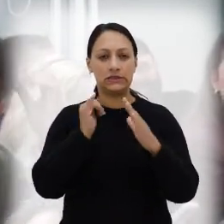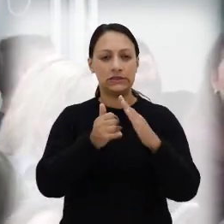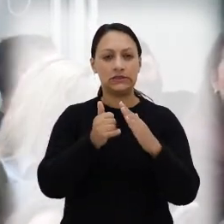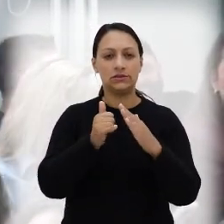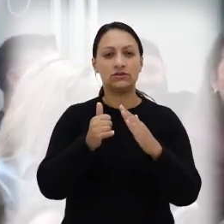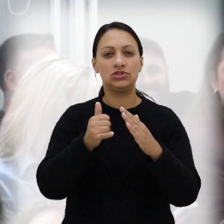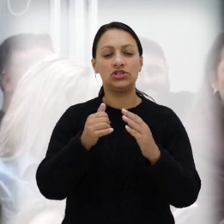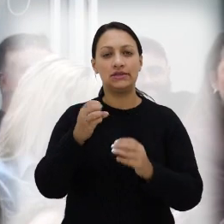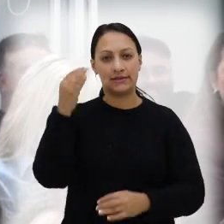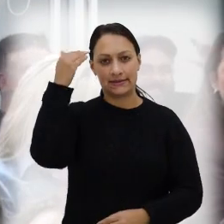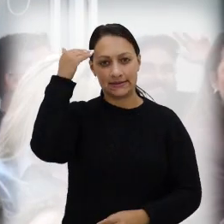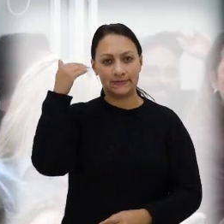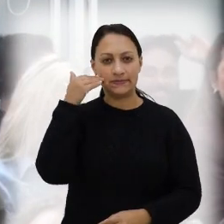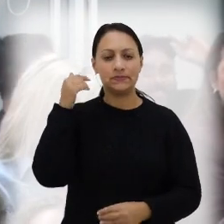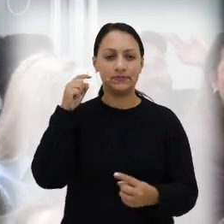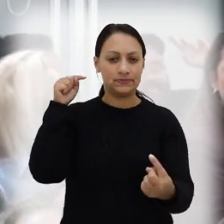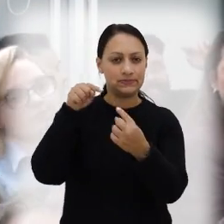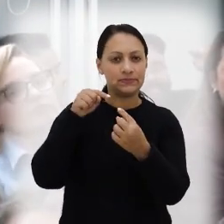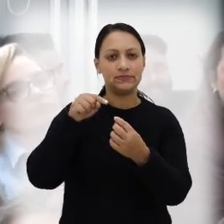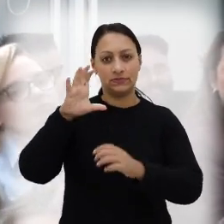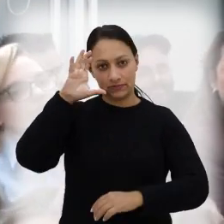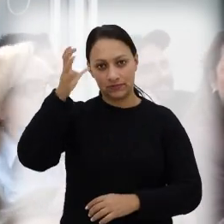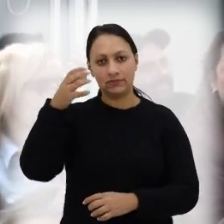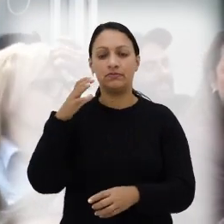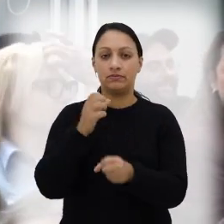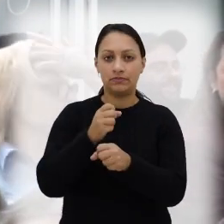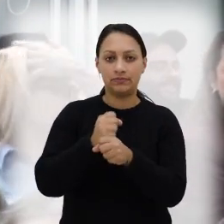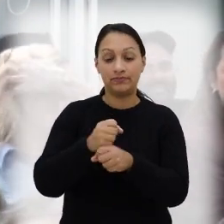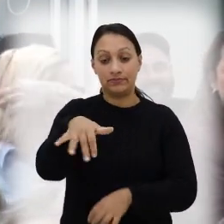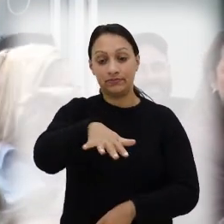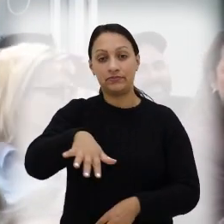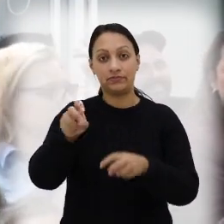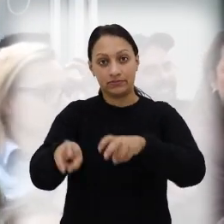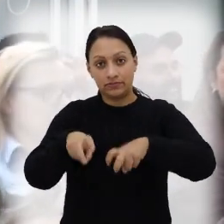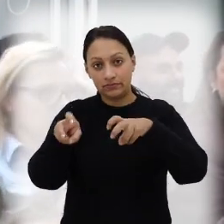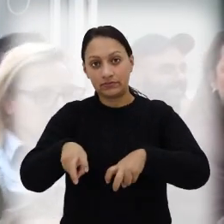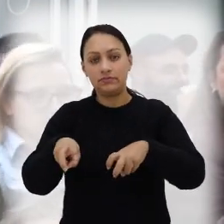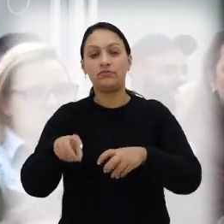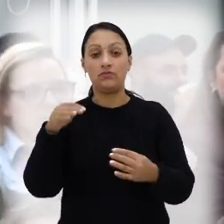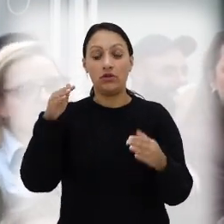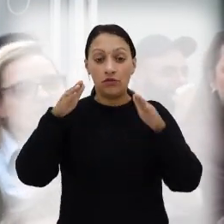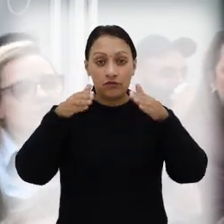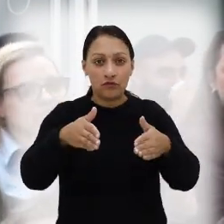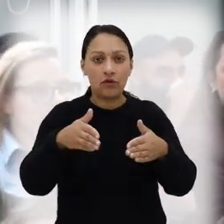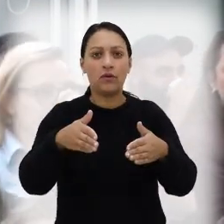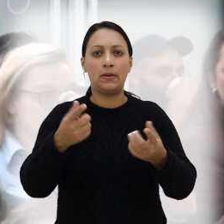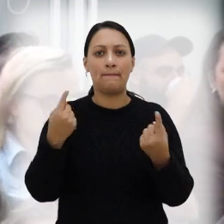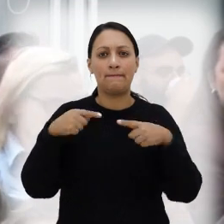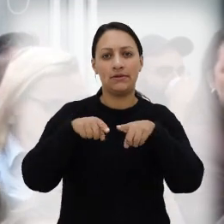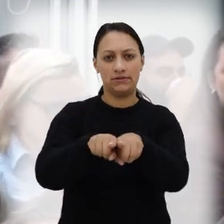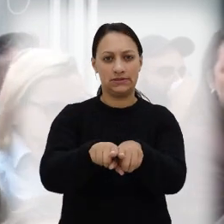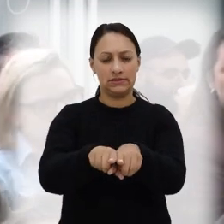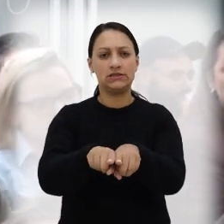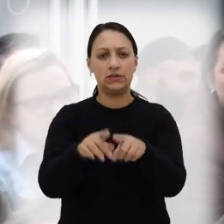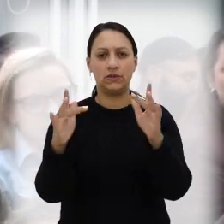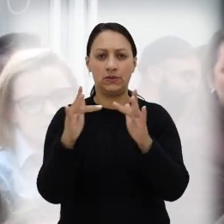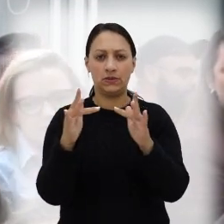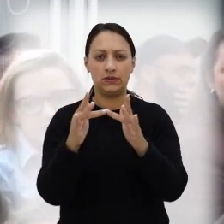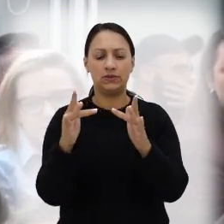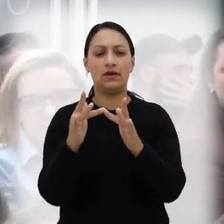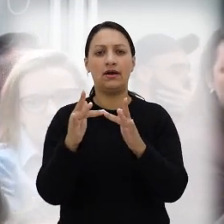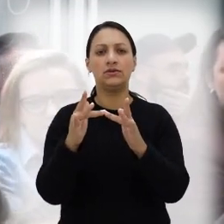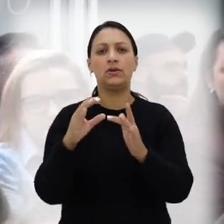e nós temos como objetivo, né, as soluções para a contabilidade no ramo rural. E nosso foco é a parceria, né, contato com